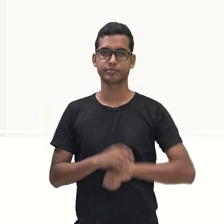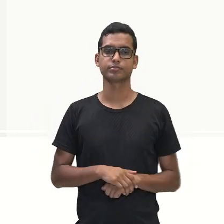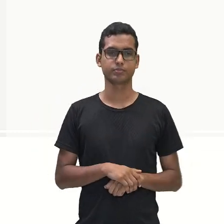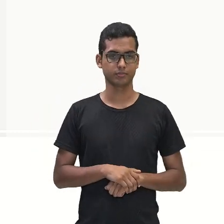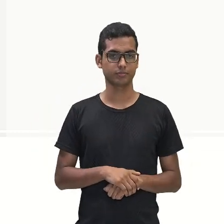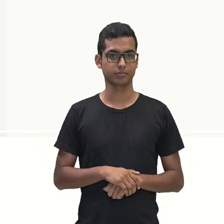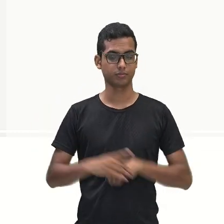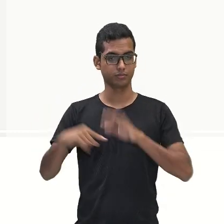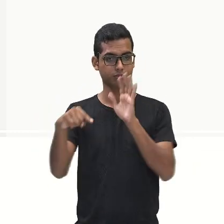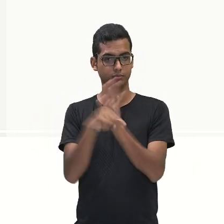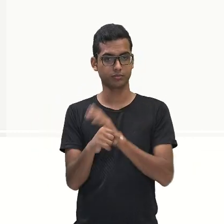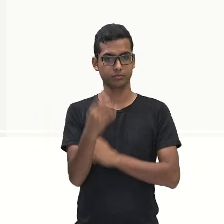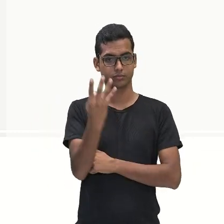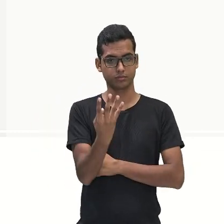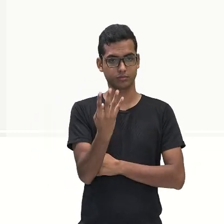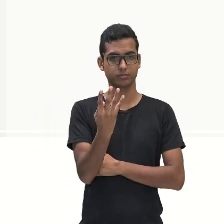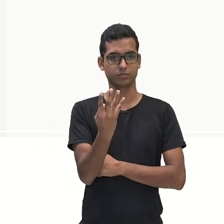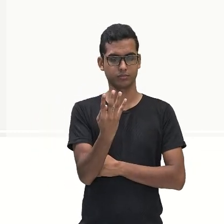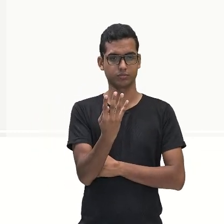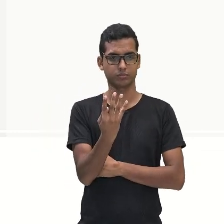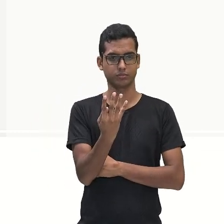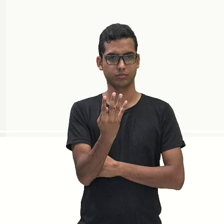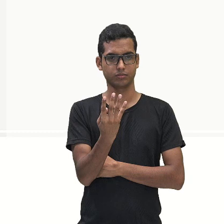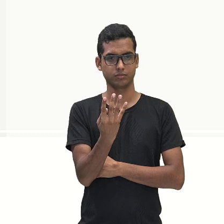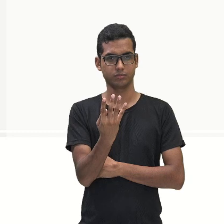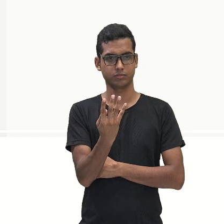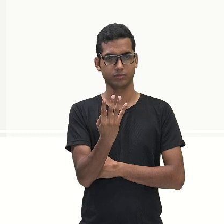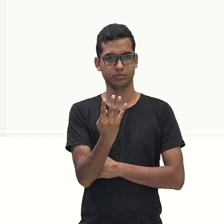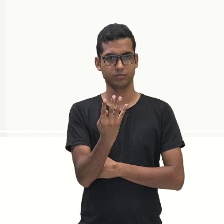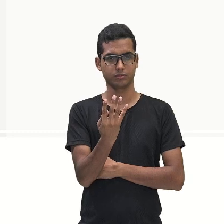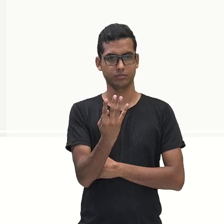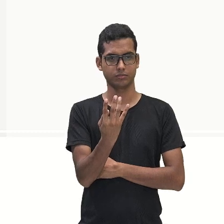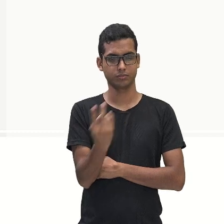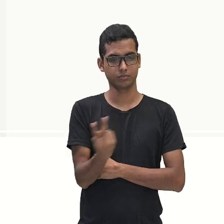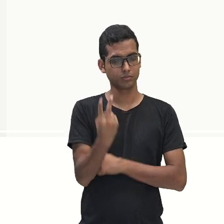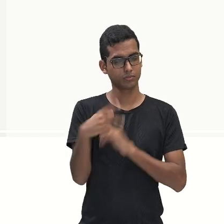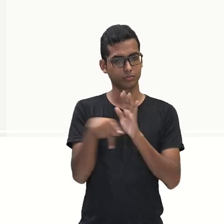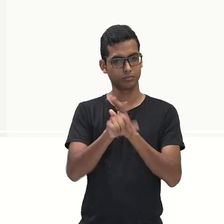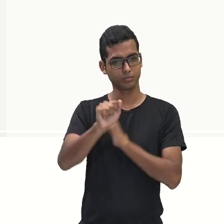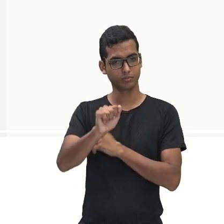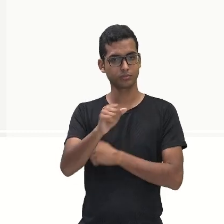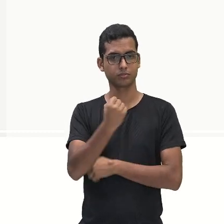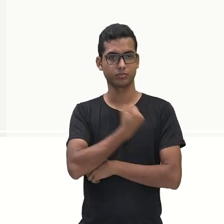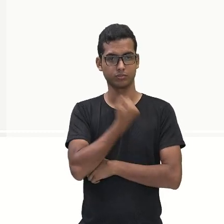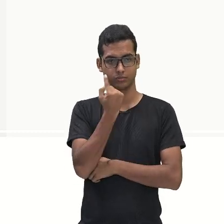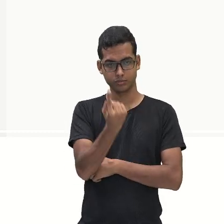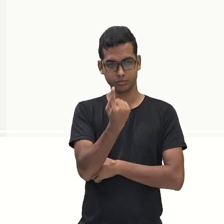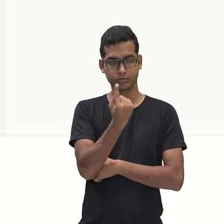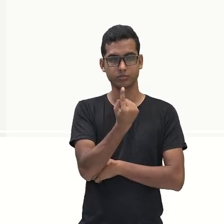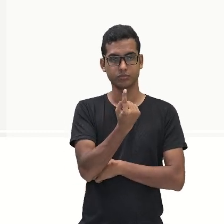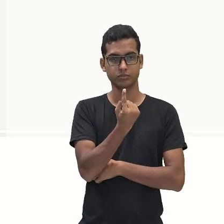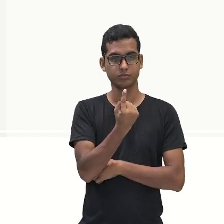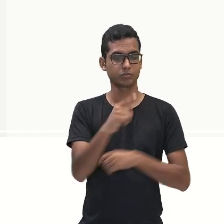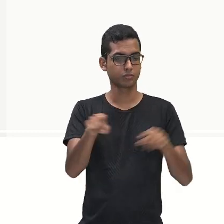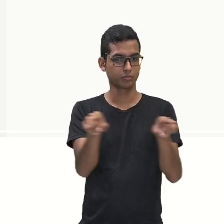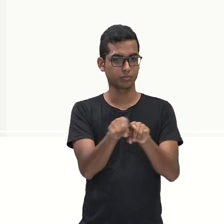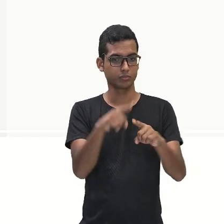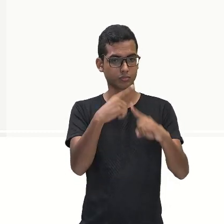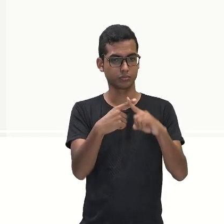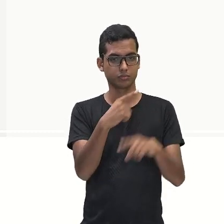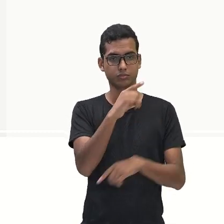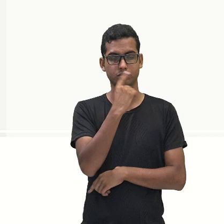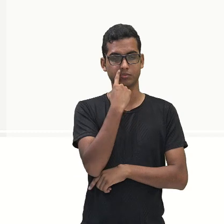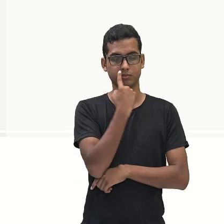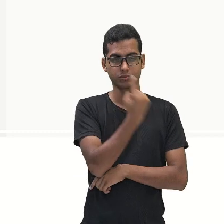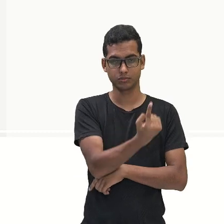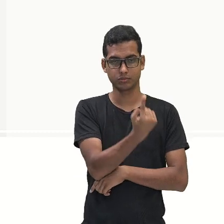menos 4 vezes o valor de A, que é 1, tá? Não está aparecendo aqui, mas é 1, vezes o C,